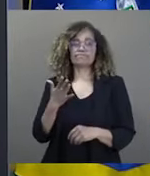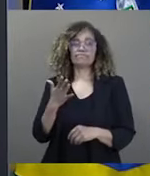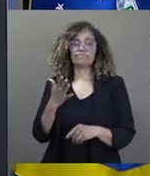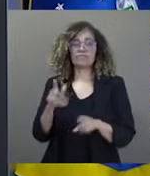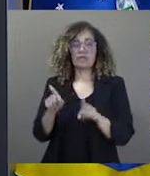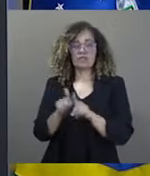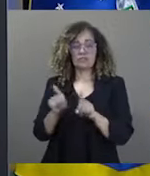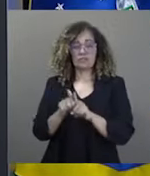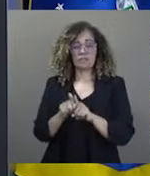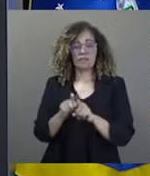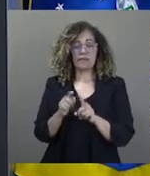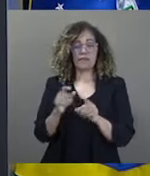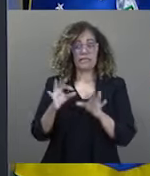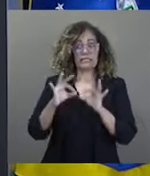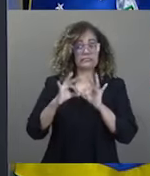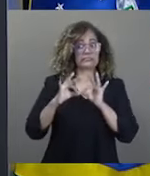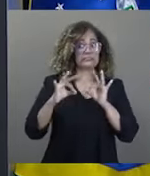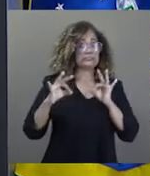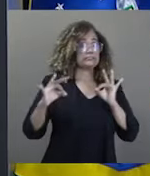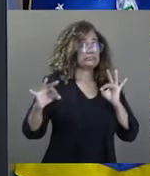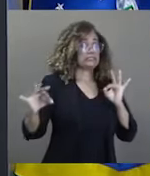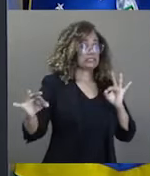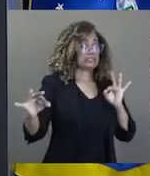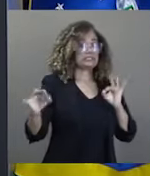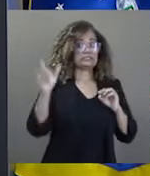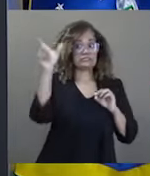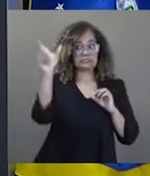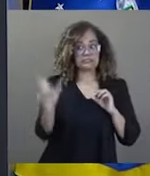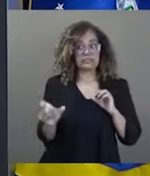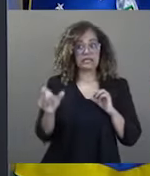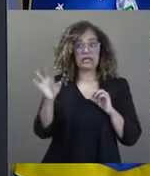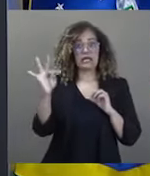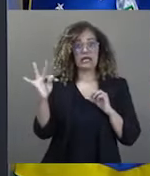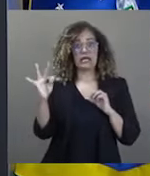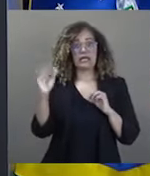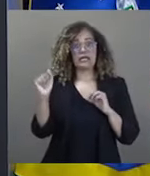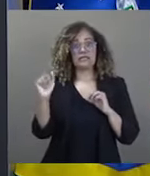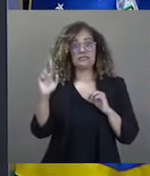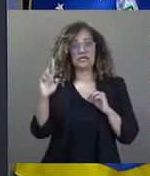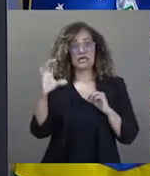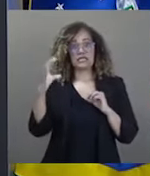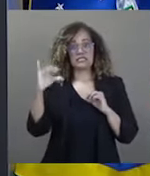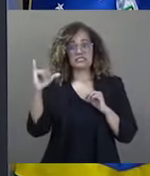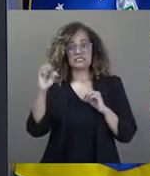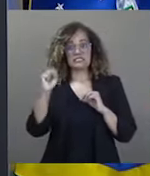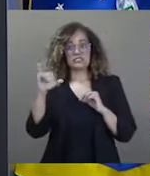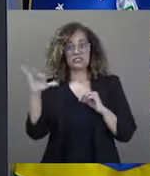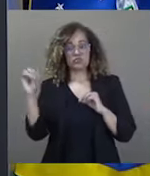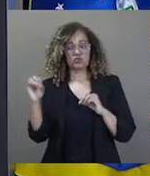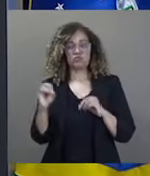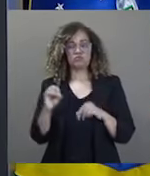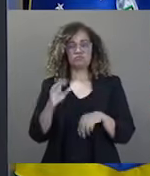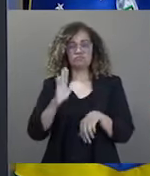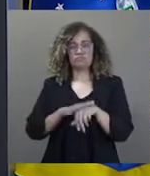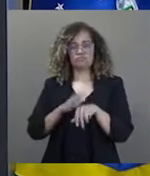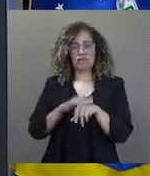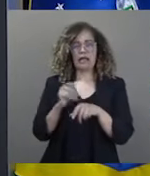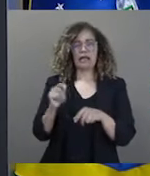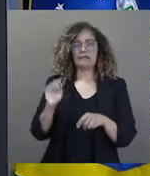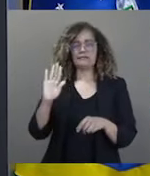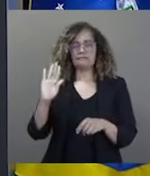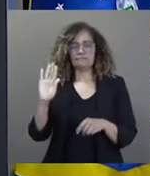distância Oceânica foi o maior enganador do ministério deste país na sua